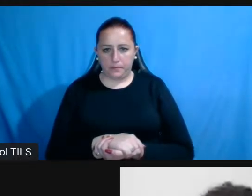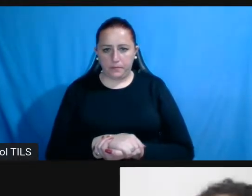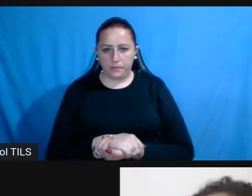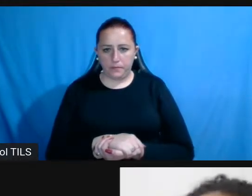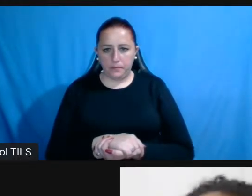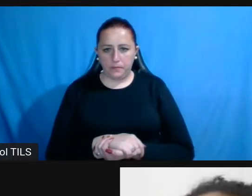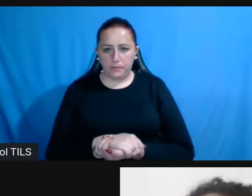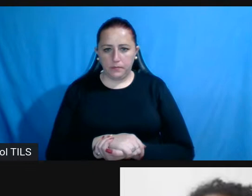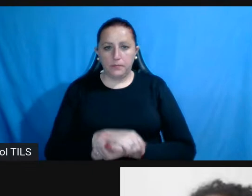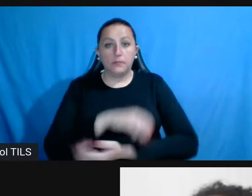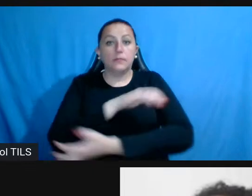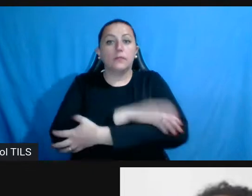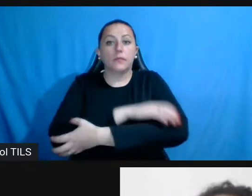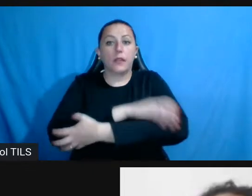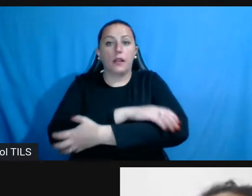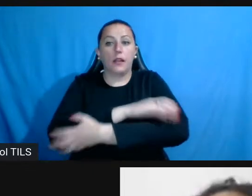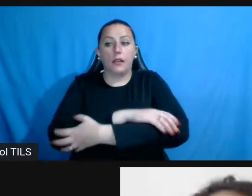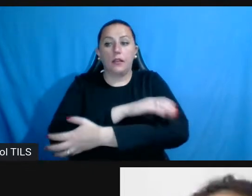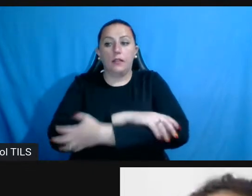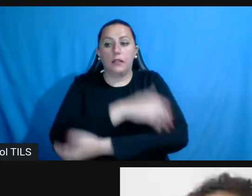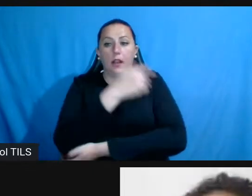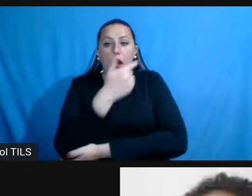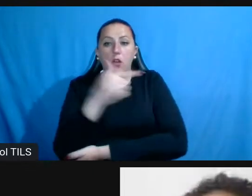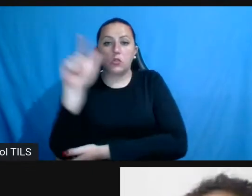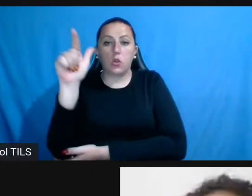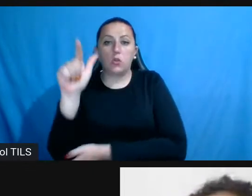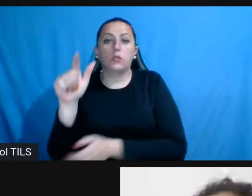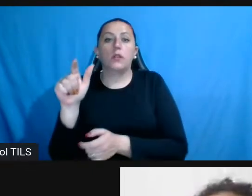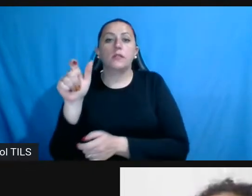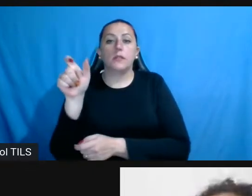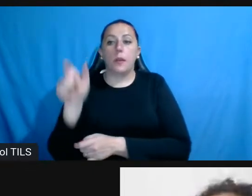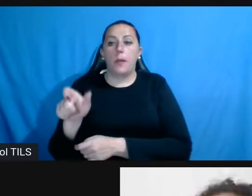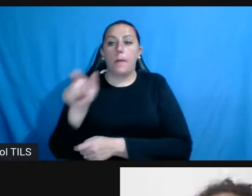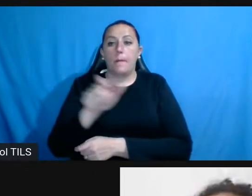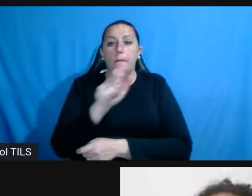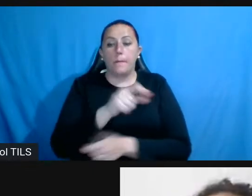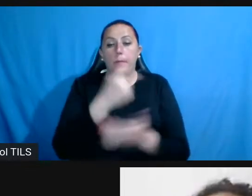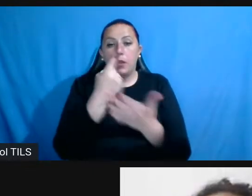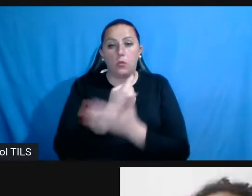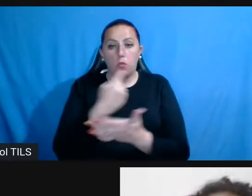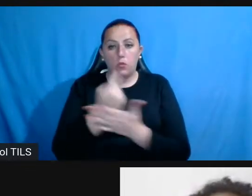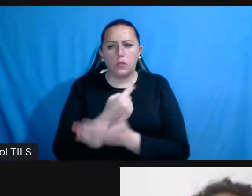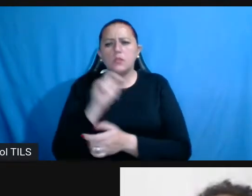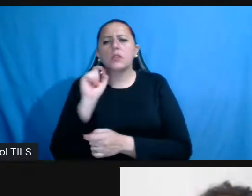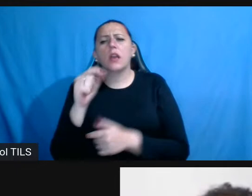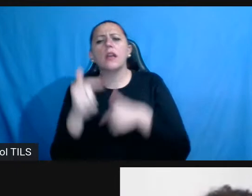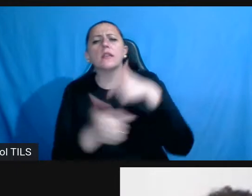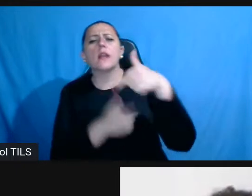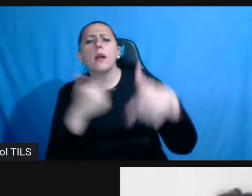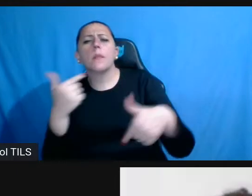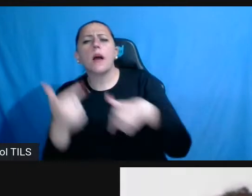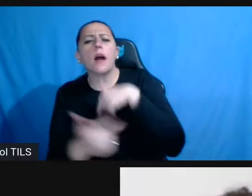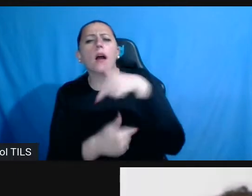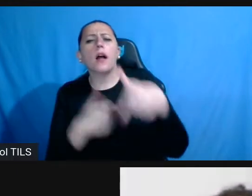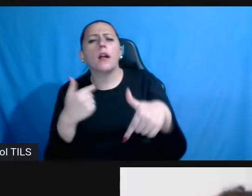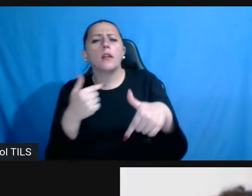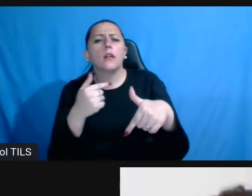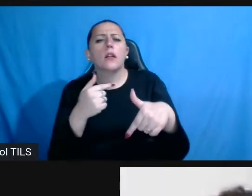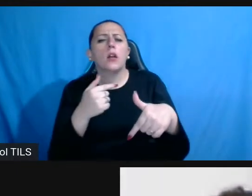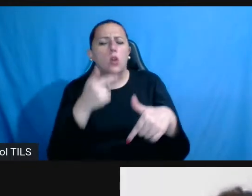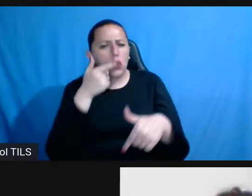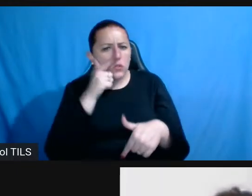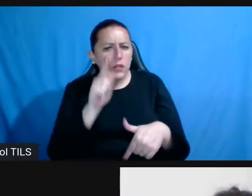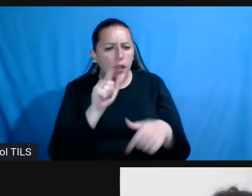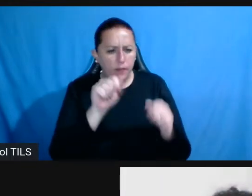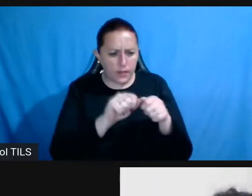André, as outras perguntas é quem trabalha vai conseguir fazer as aulas e as aulas serão assíncronas? Serão